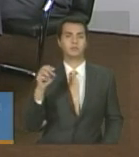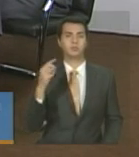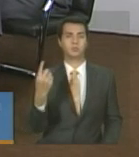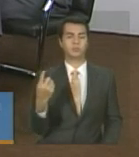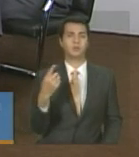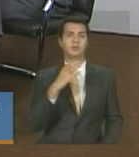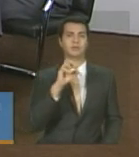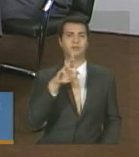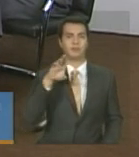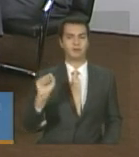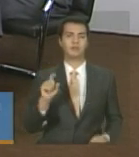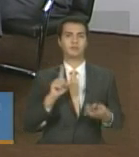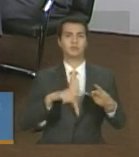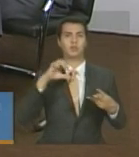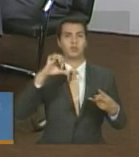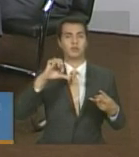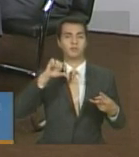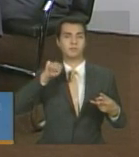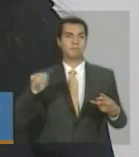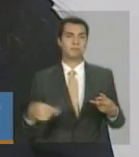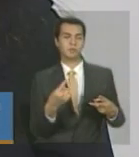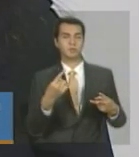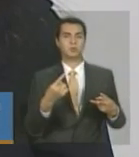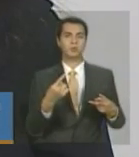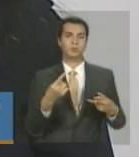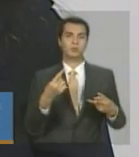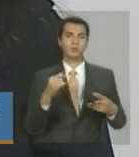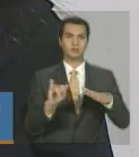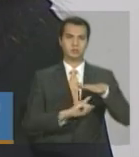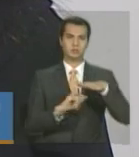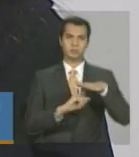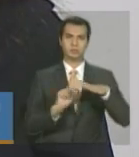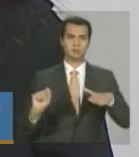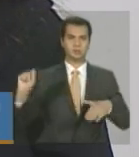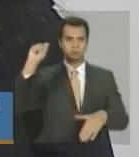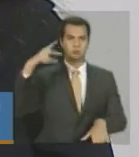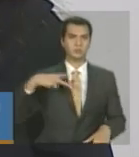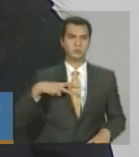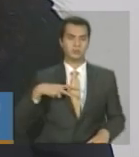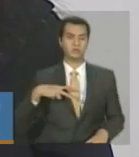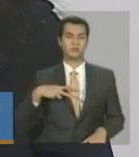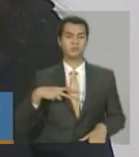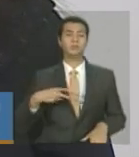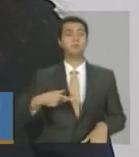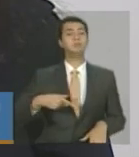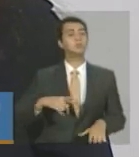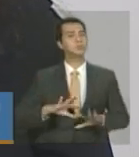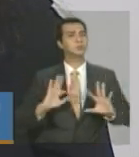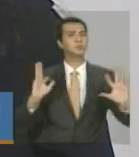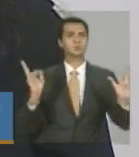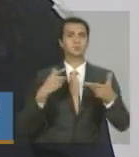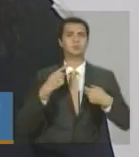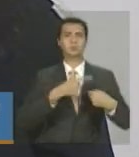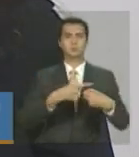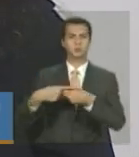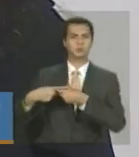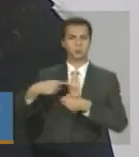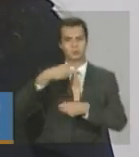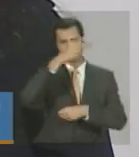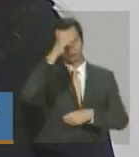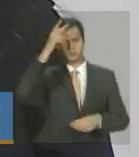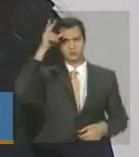9.800 entidades, e tivemos uma boa resposta por parte dos órgãos gestores municipais,